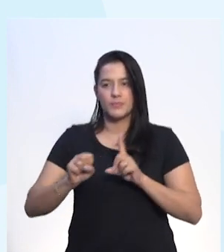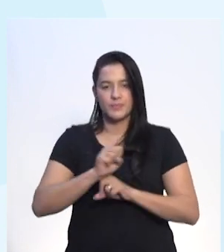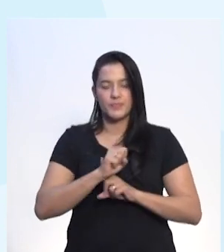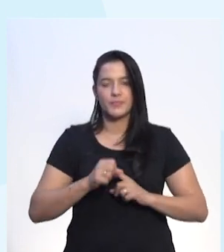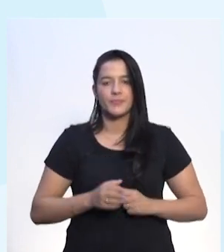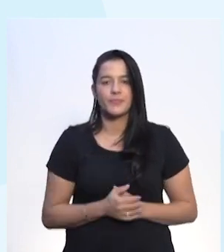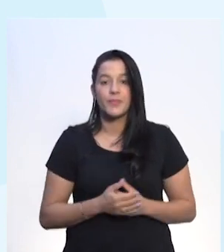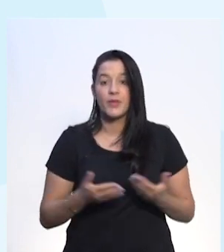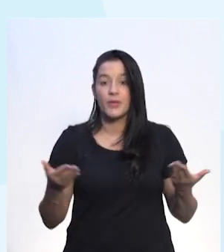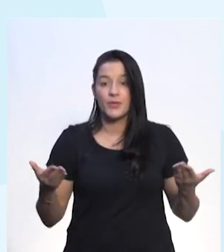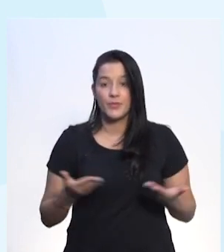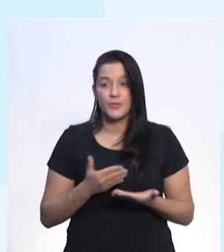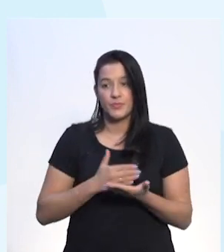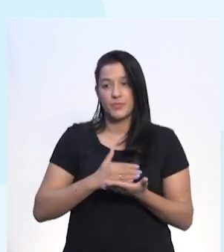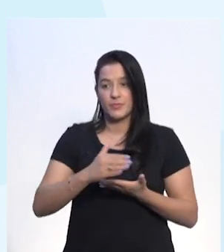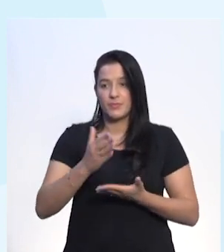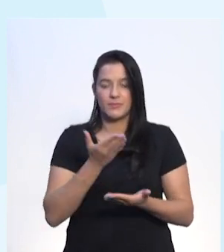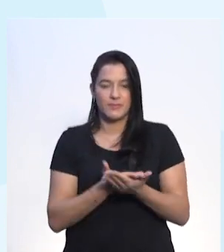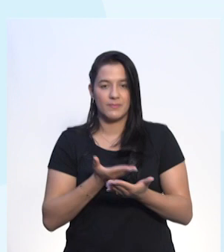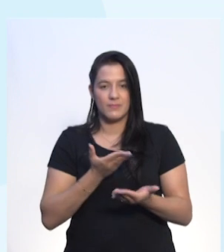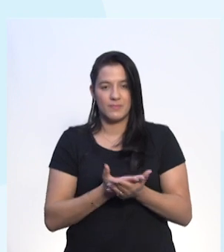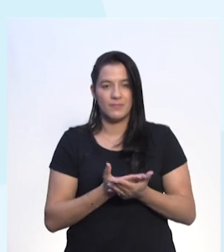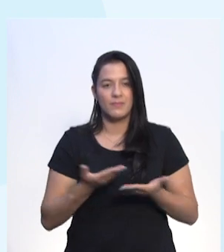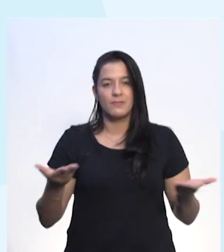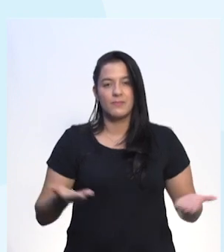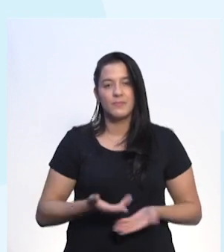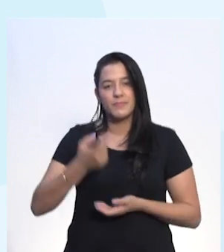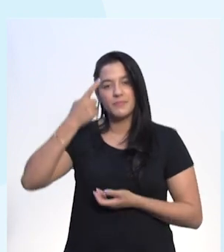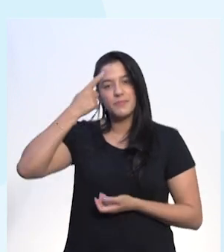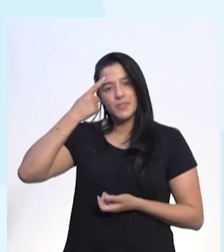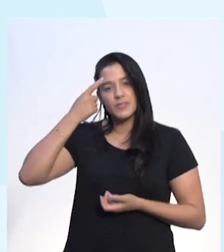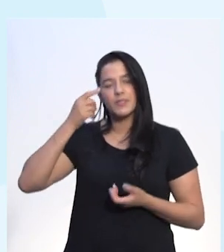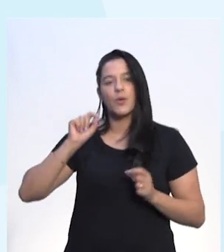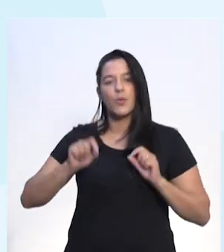gente começar essa aula, já pensando sobre isso,